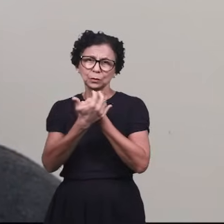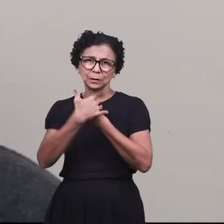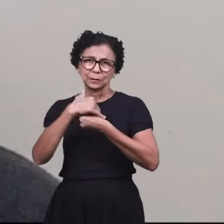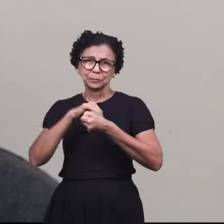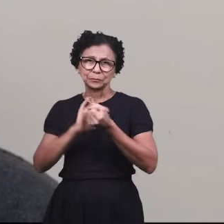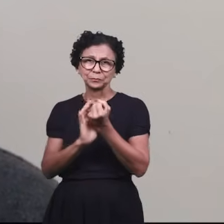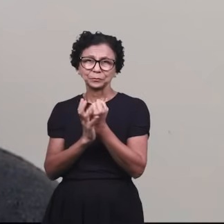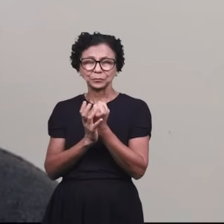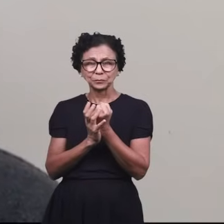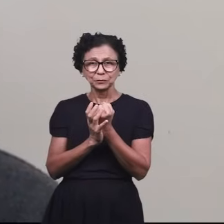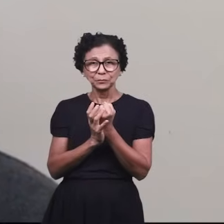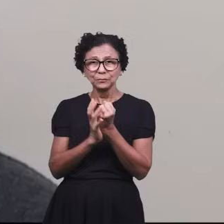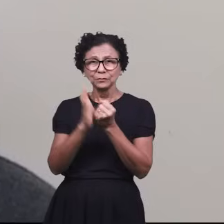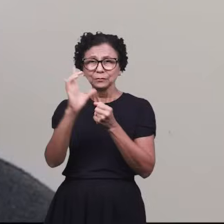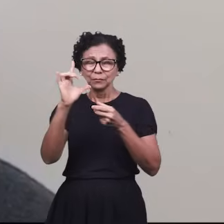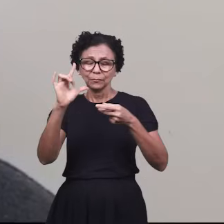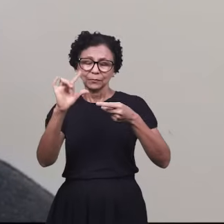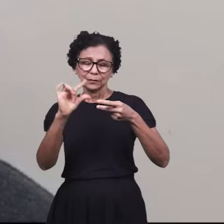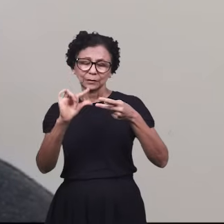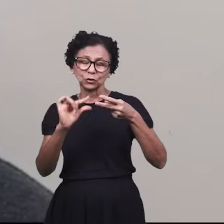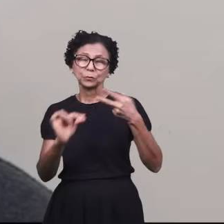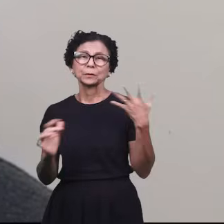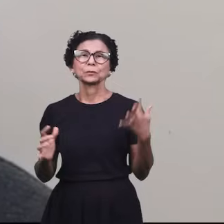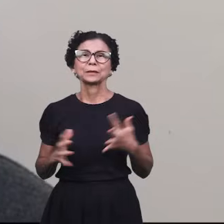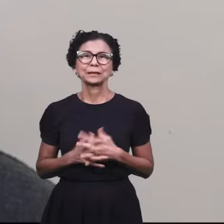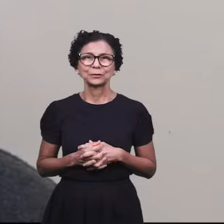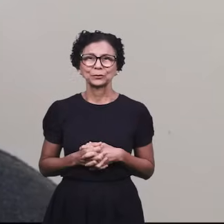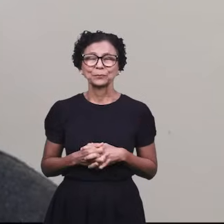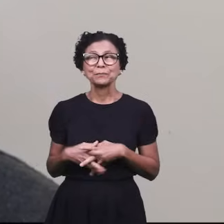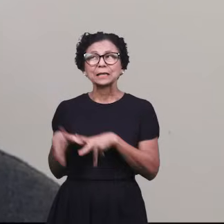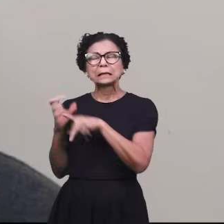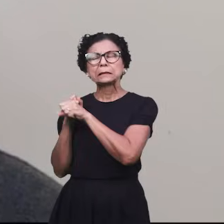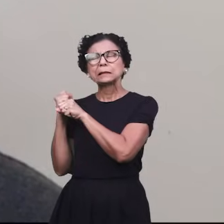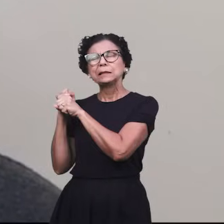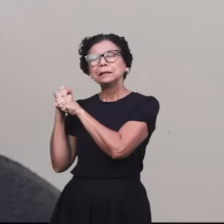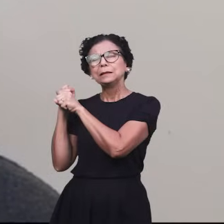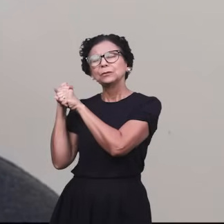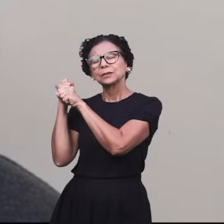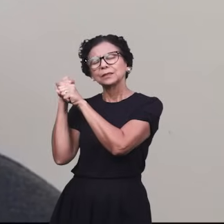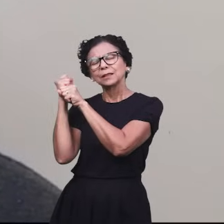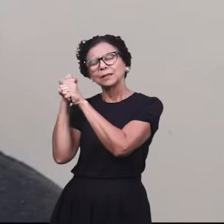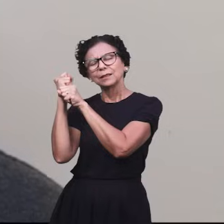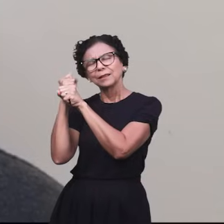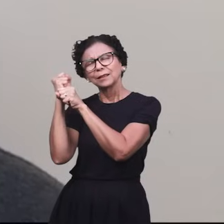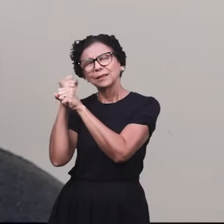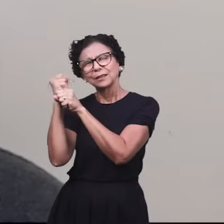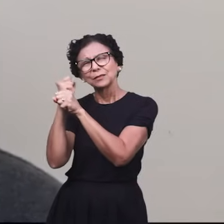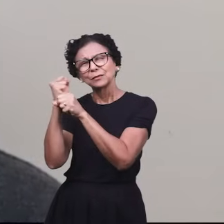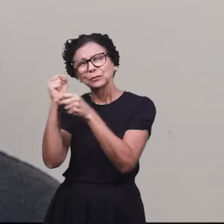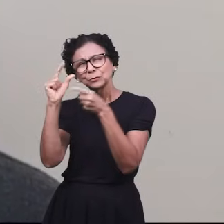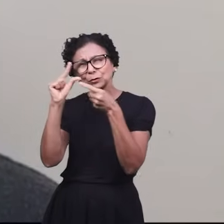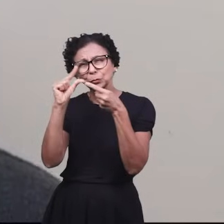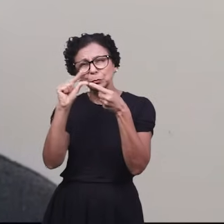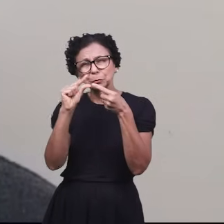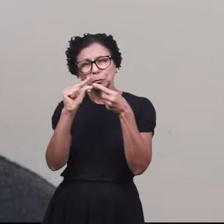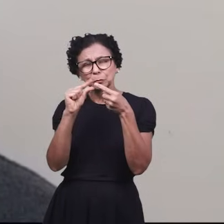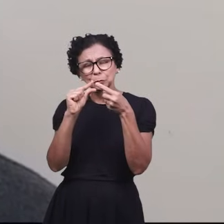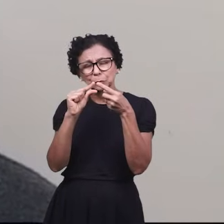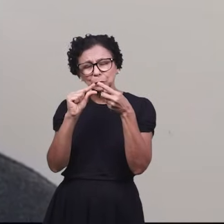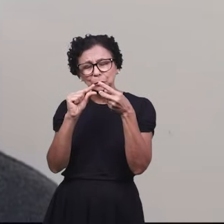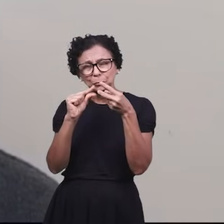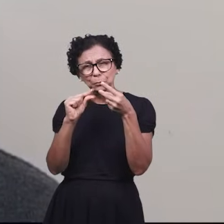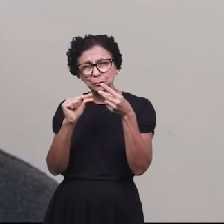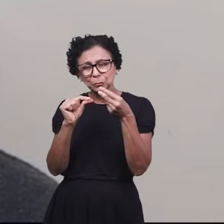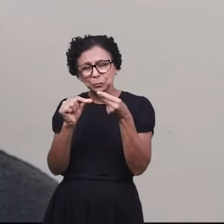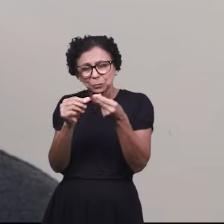os telômeros vão se encurtando. E ao longo dos anos e das décadas, eles vão encurtando de tal